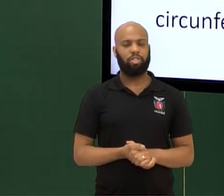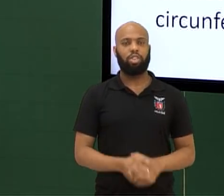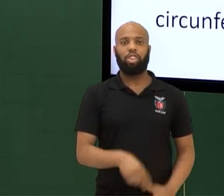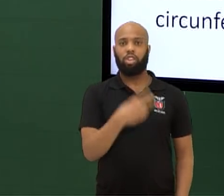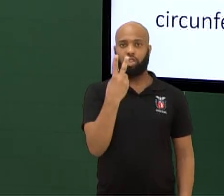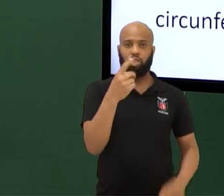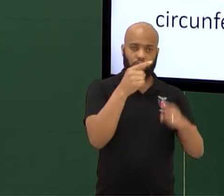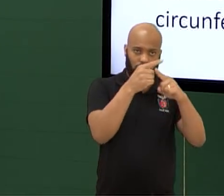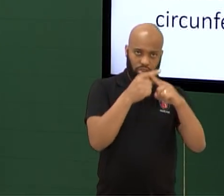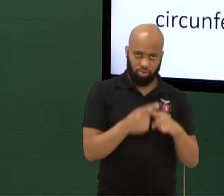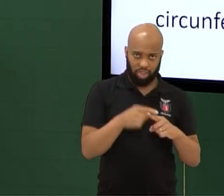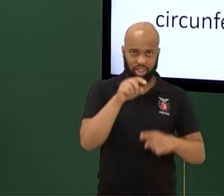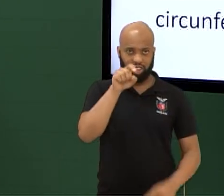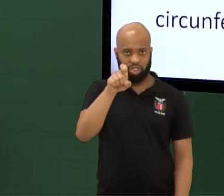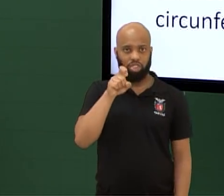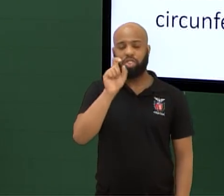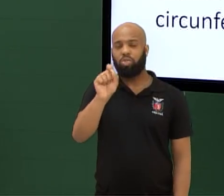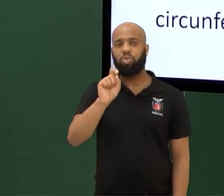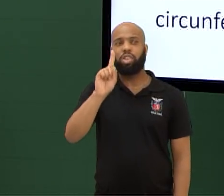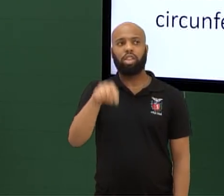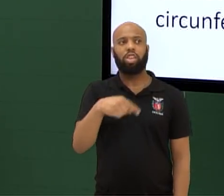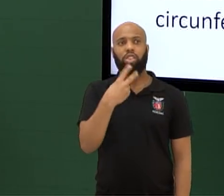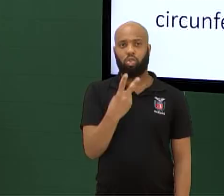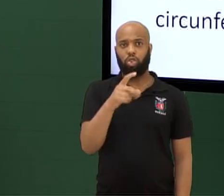2 vezes x eu tenho que é